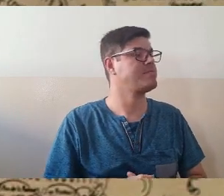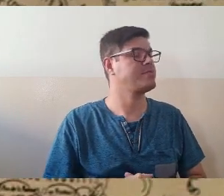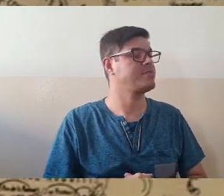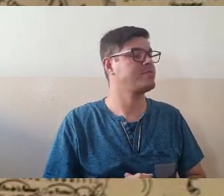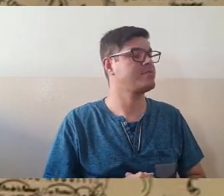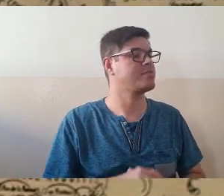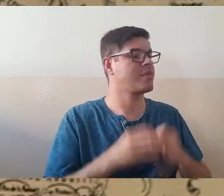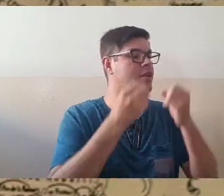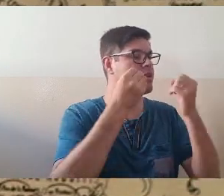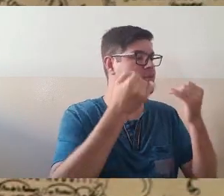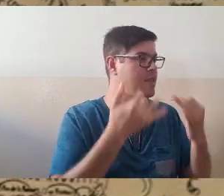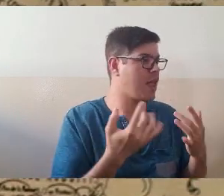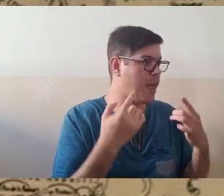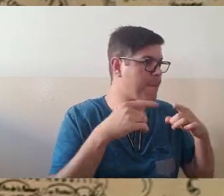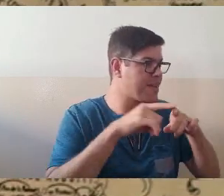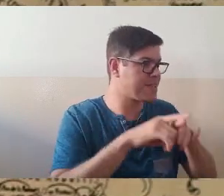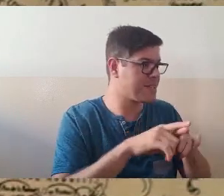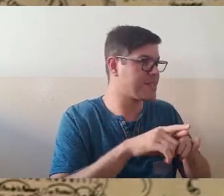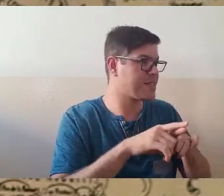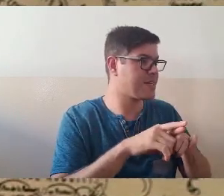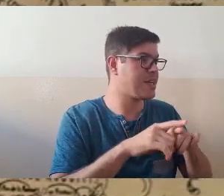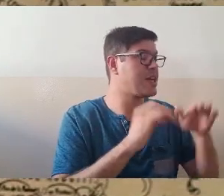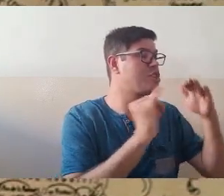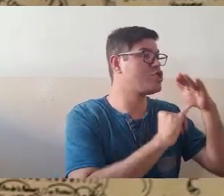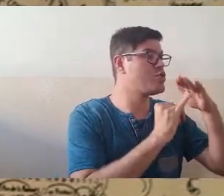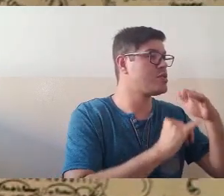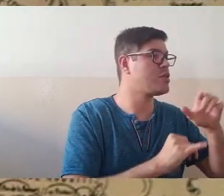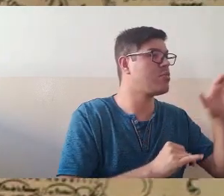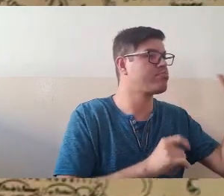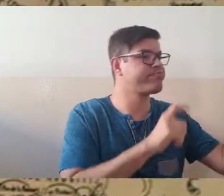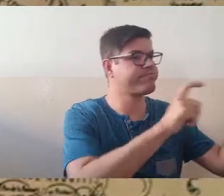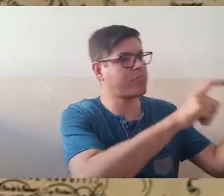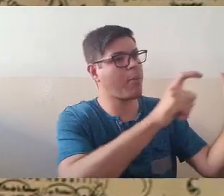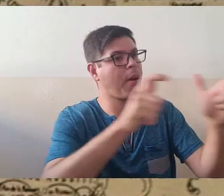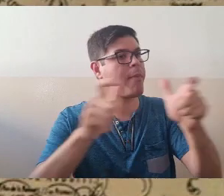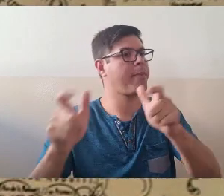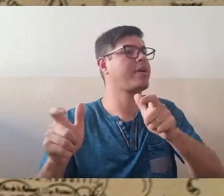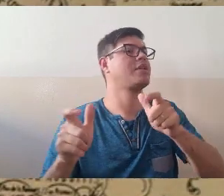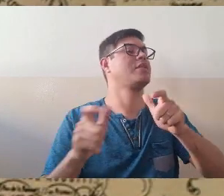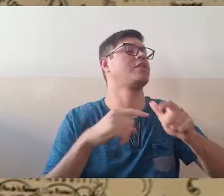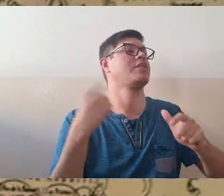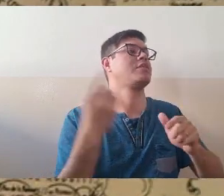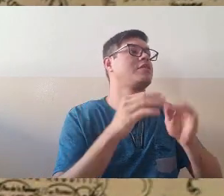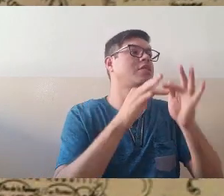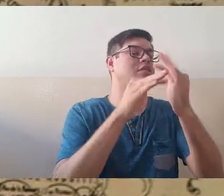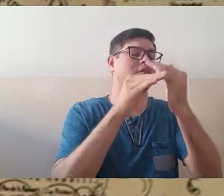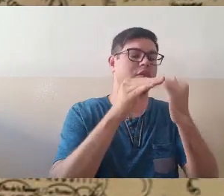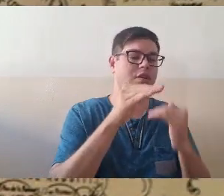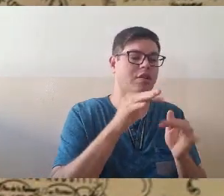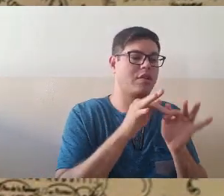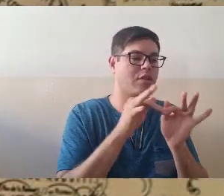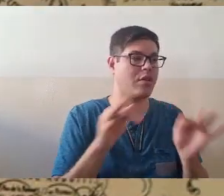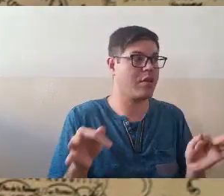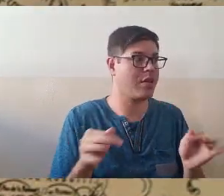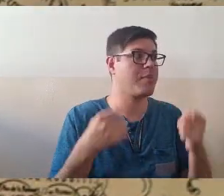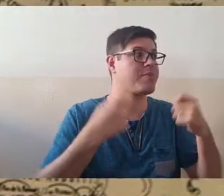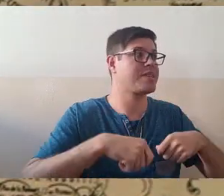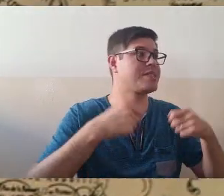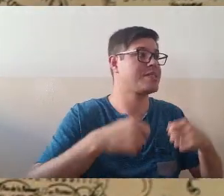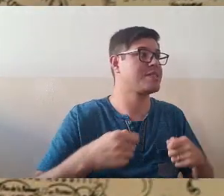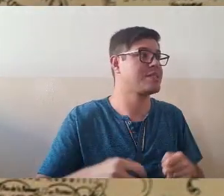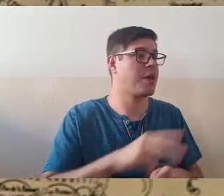e por que eu falo da parceria com as instituições? Gil, nós temos que ter a humildade de reconhecer que o poder público não